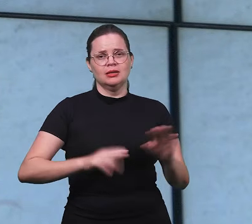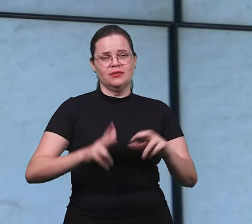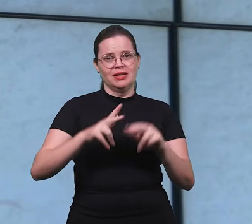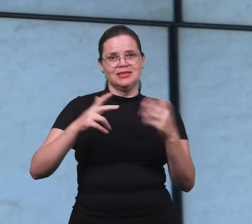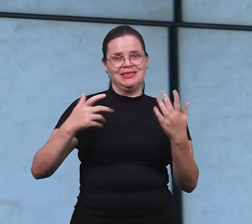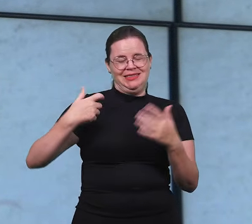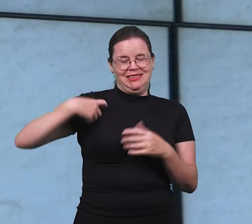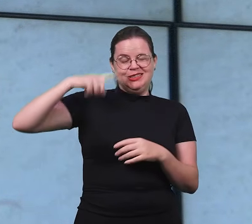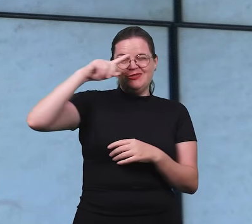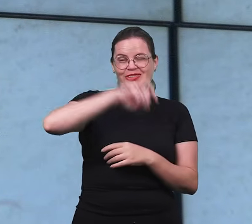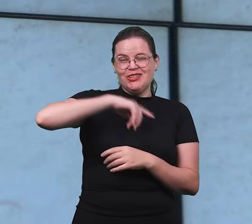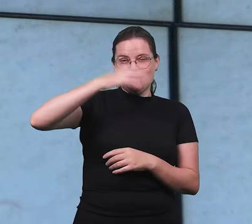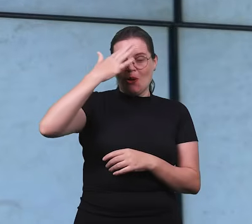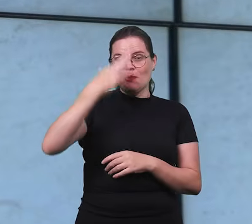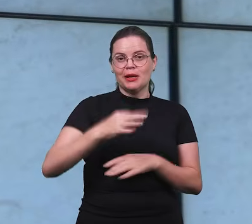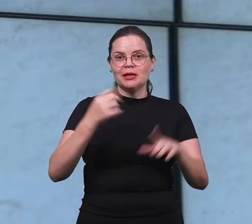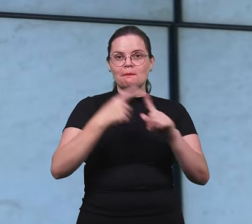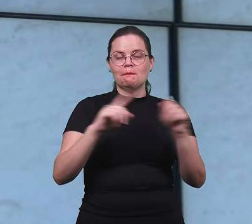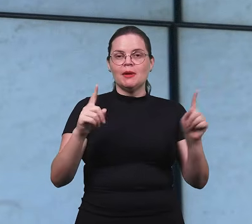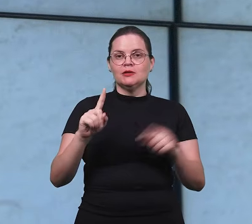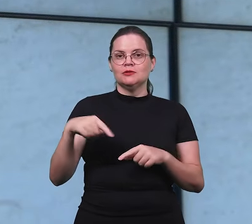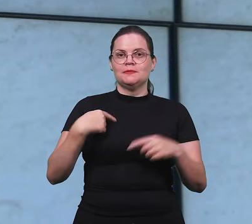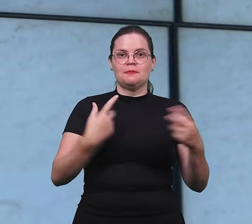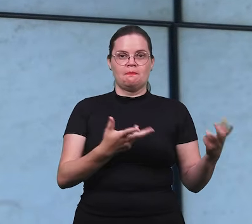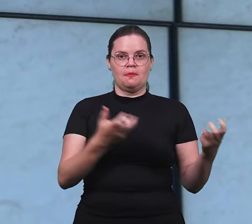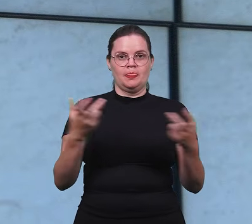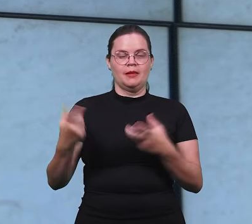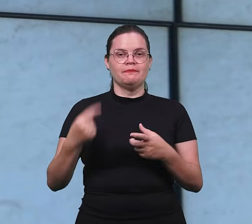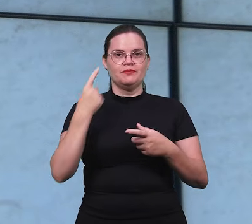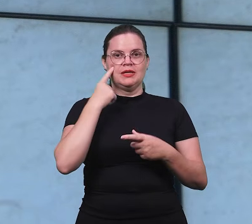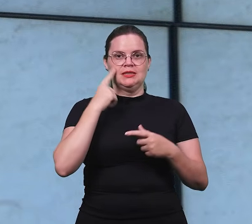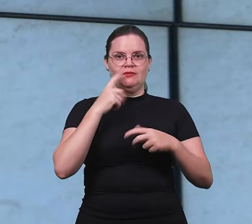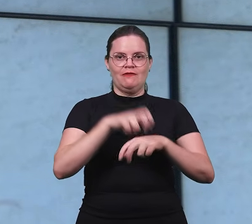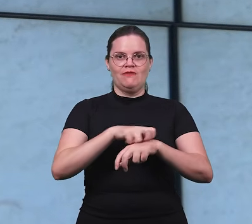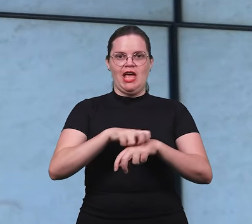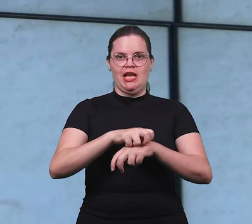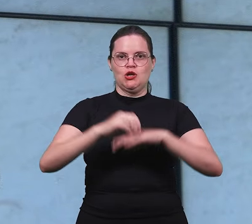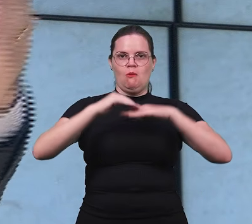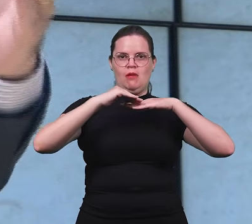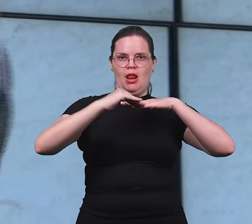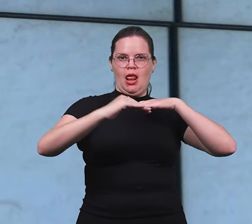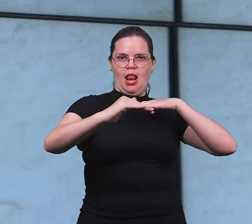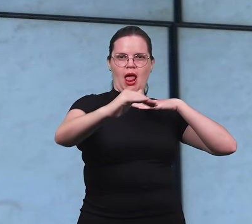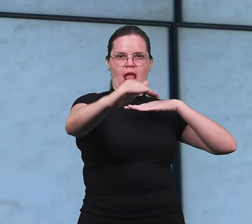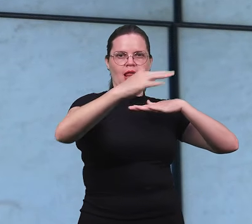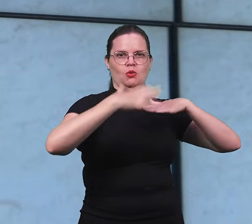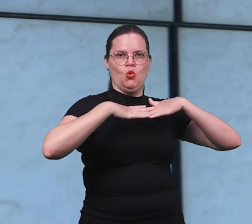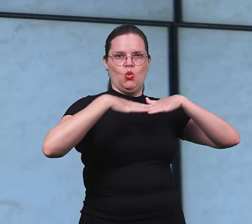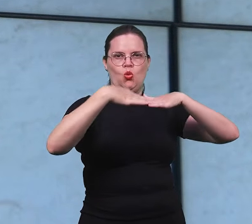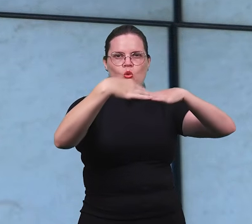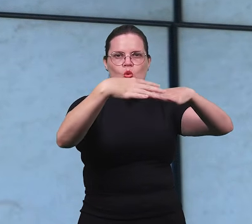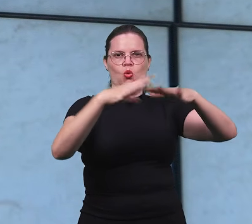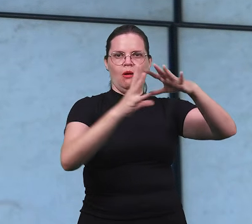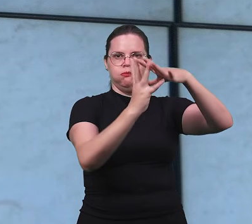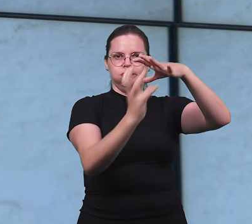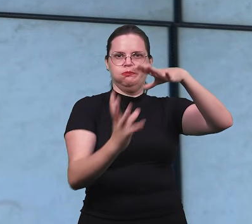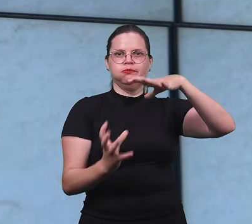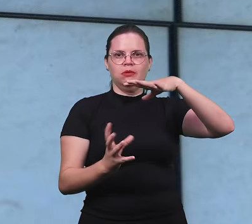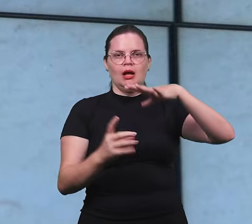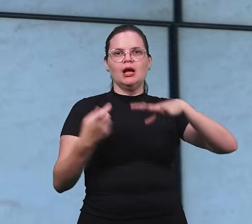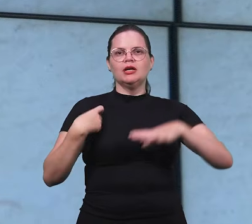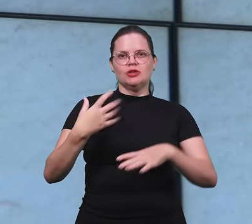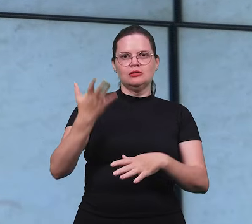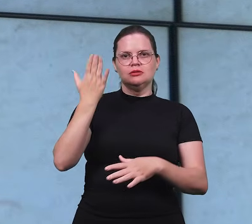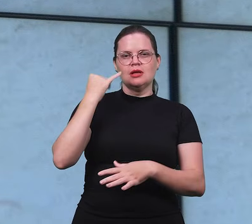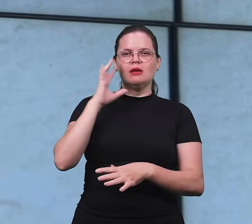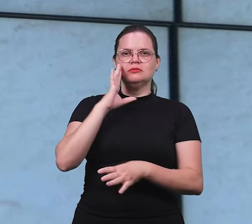demora a compreender isso. Mas quando nós observamos os campos de uva, nós entendemos que o pequeno tem